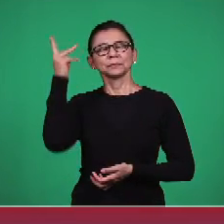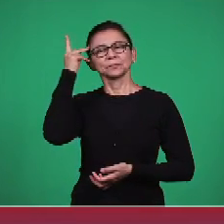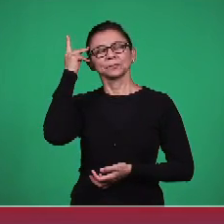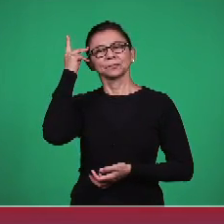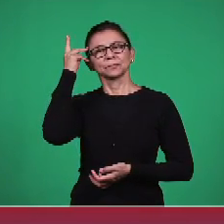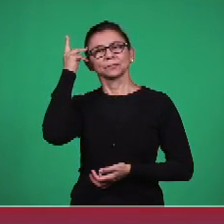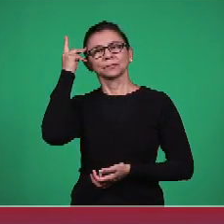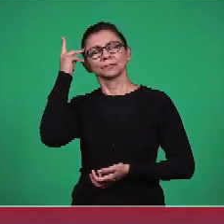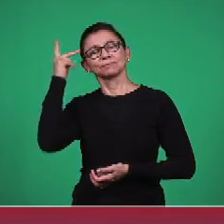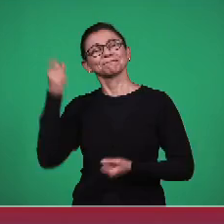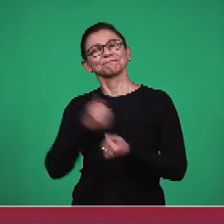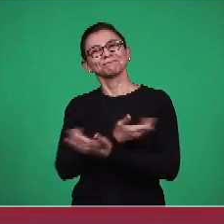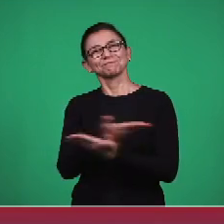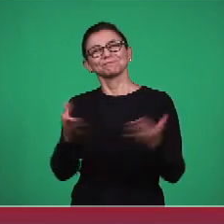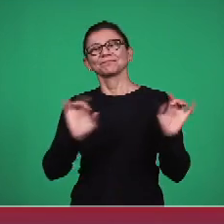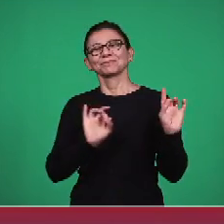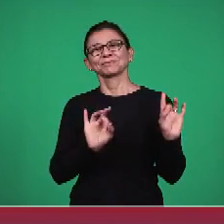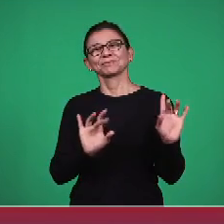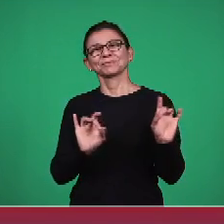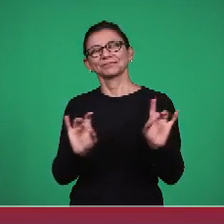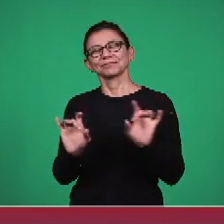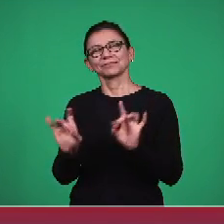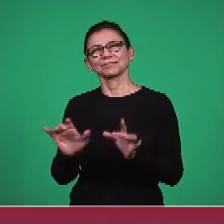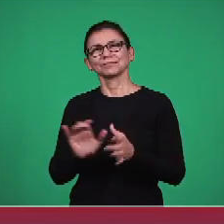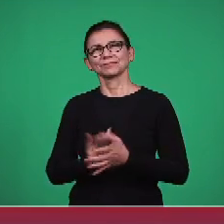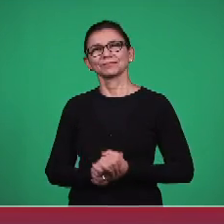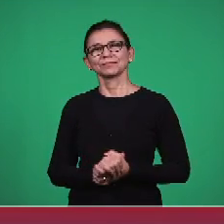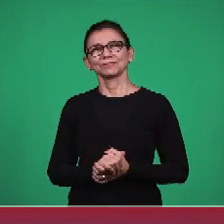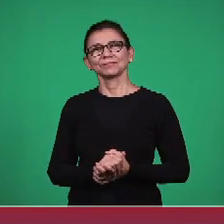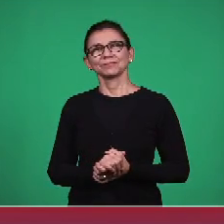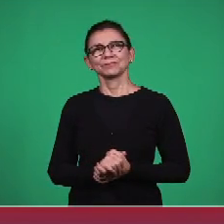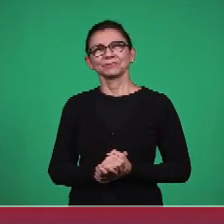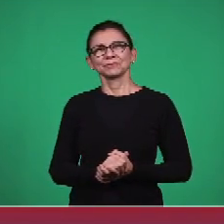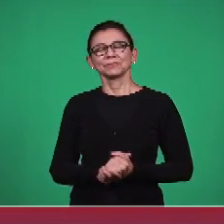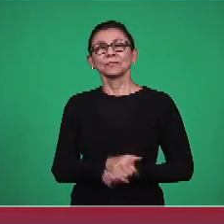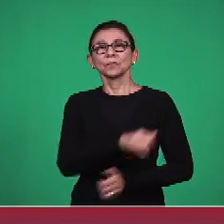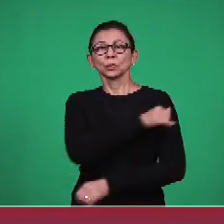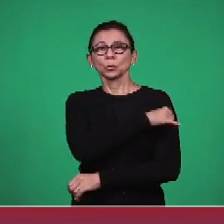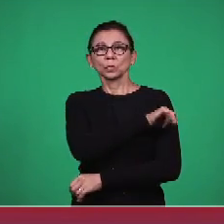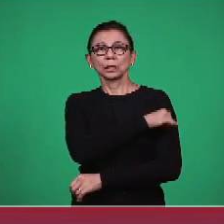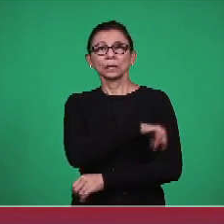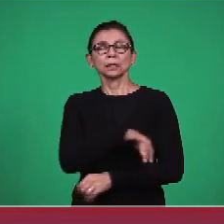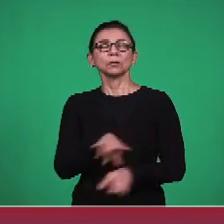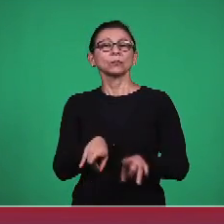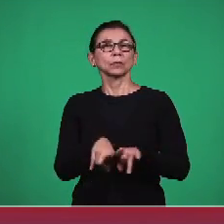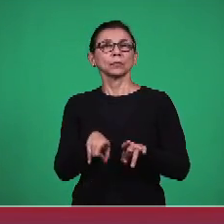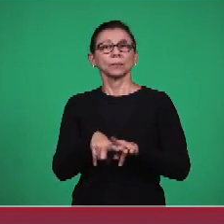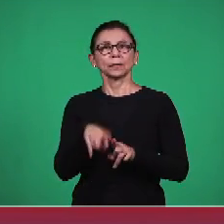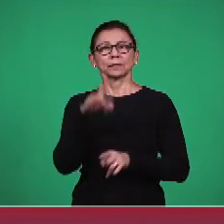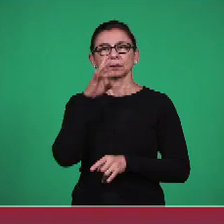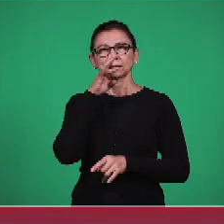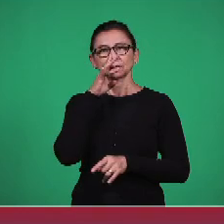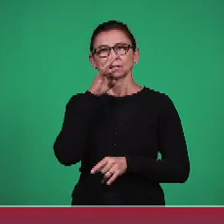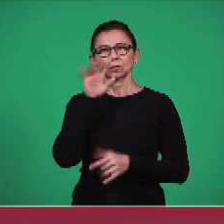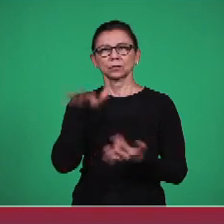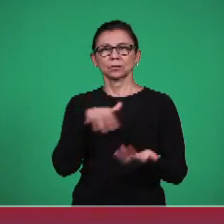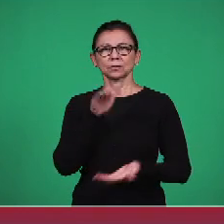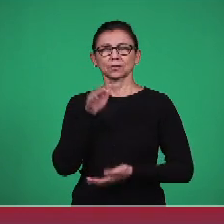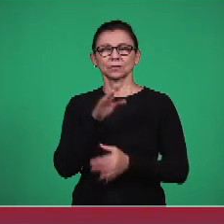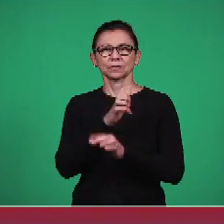também saudação especial para os nossos irmãos da Igreja de Piabetá, no Rio de Janeiro, que está assistindo conosco essa